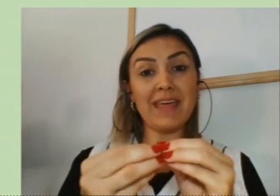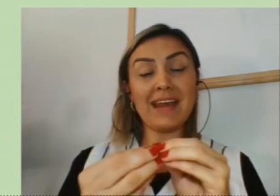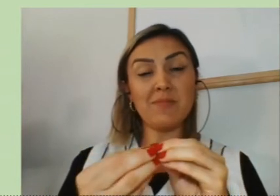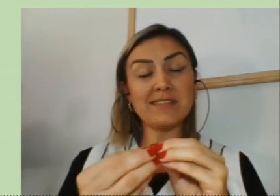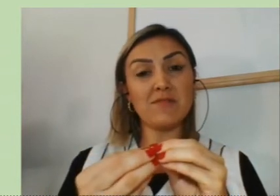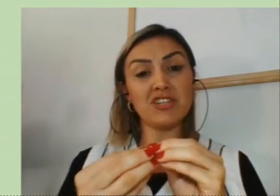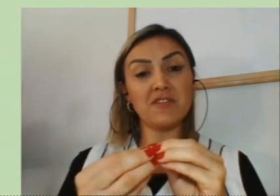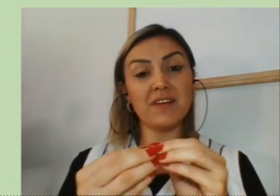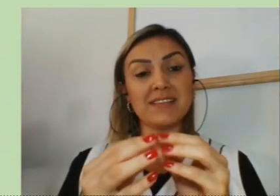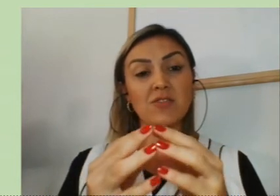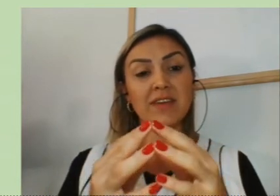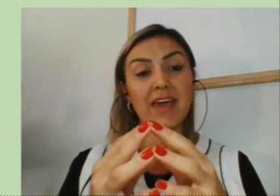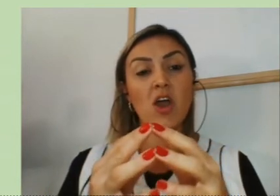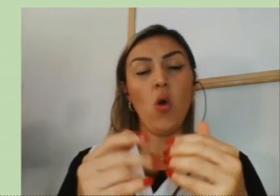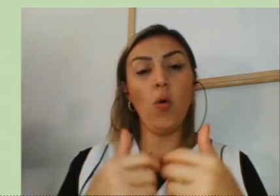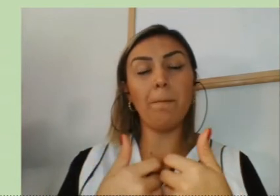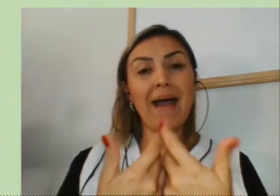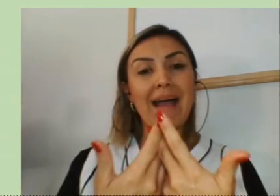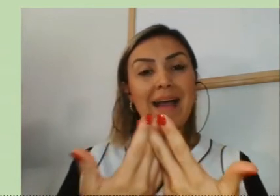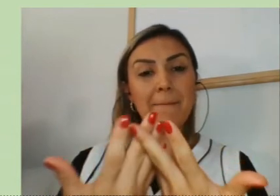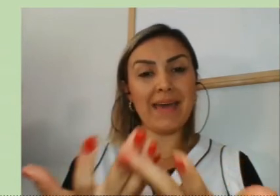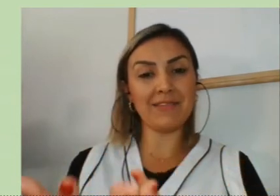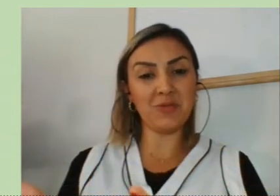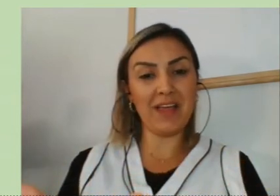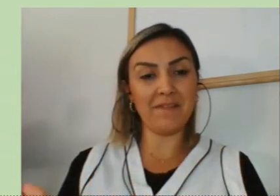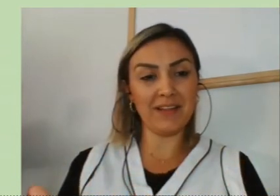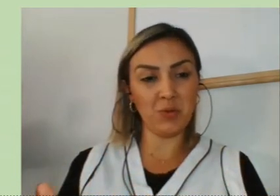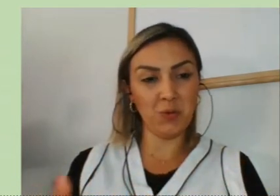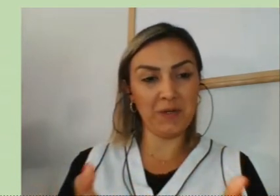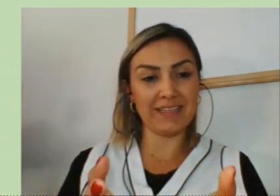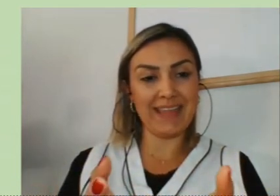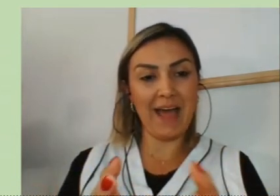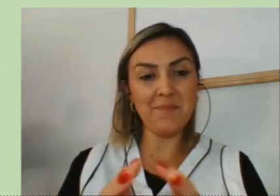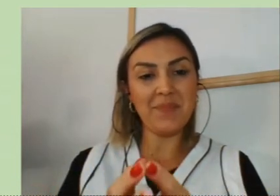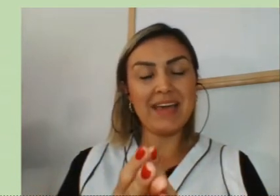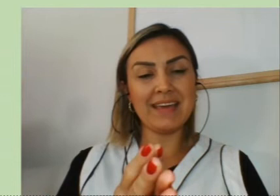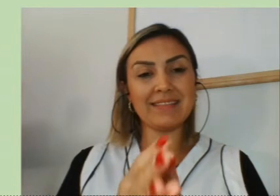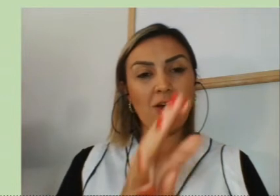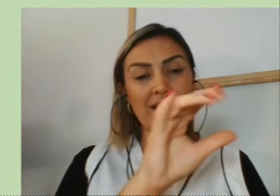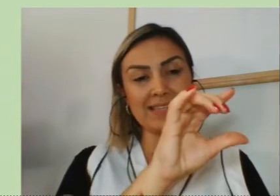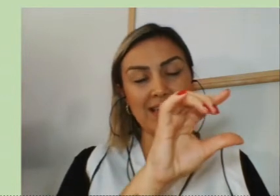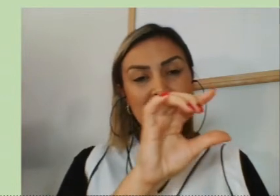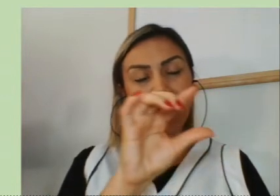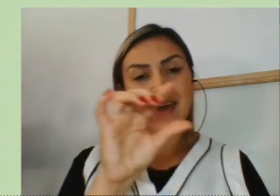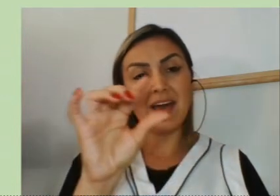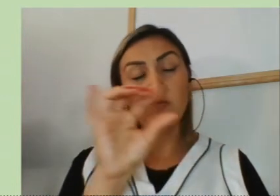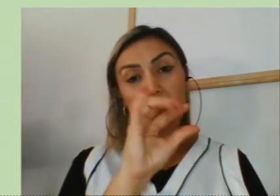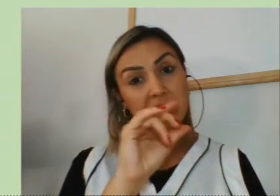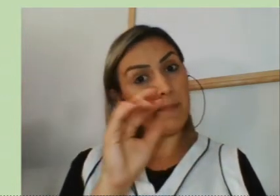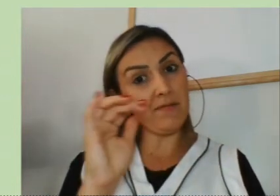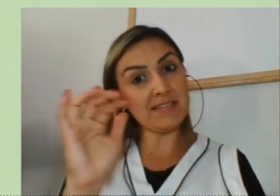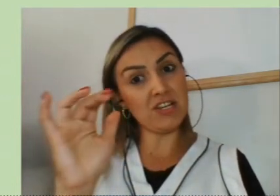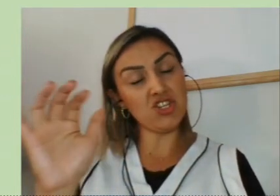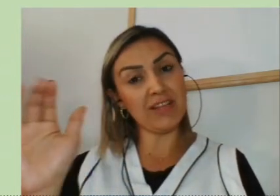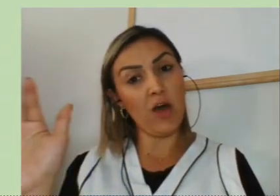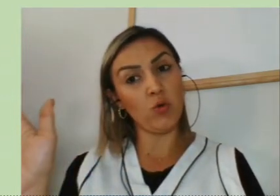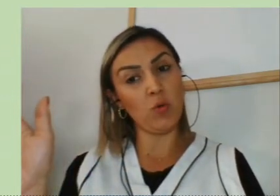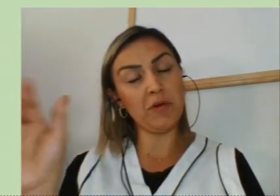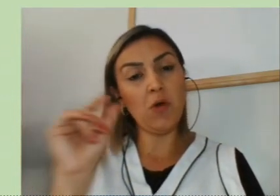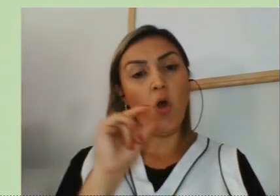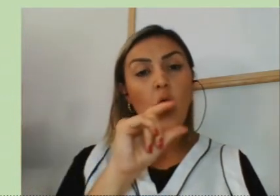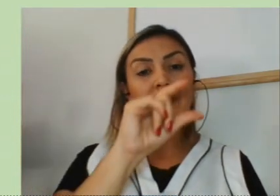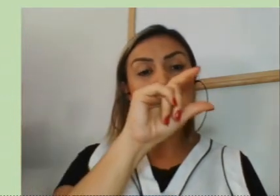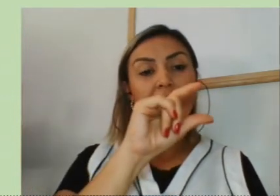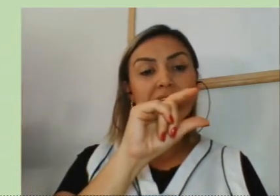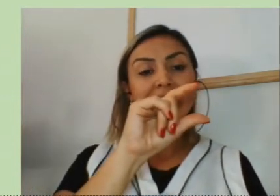meio dele é possível a gente fazer o quê? O pagamento da fatura, tá? Então, dá para você digitar o